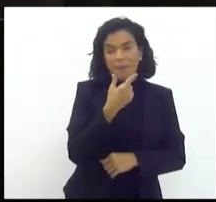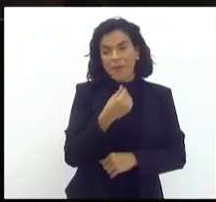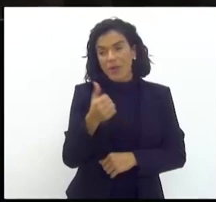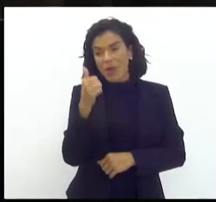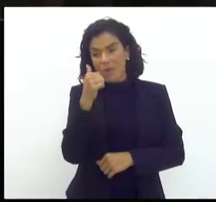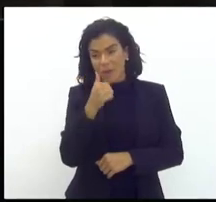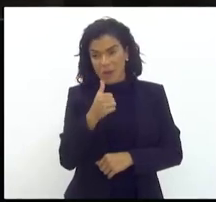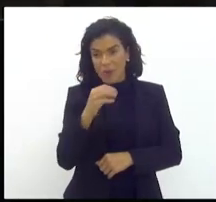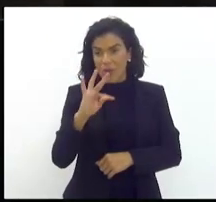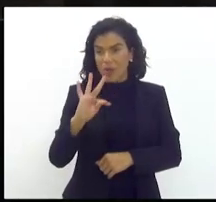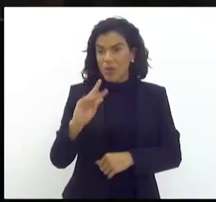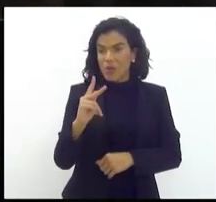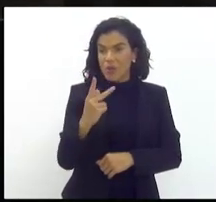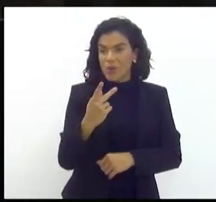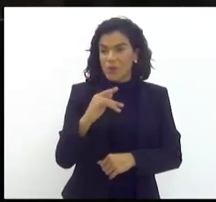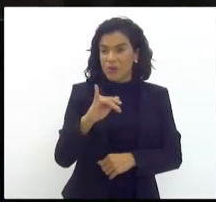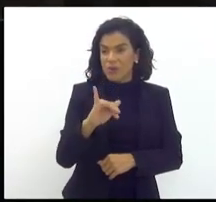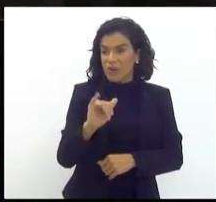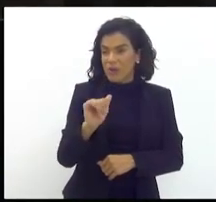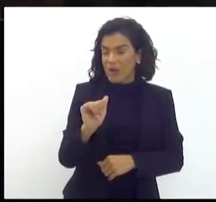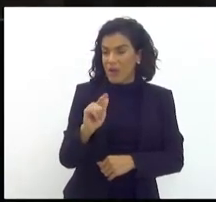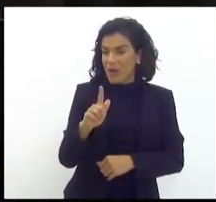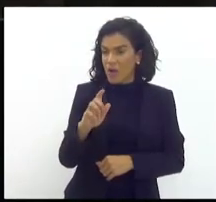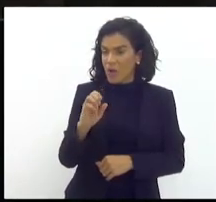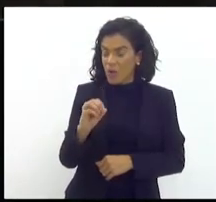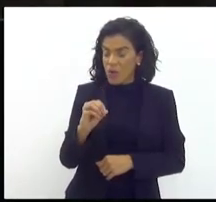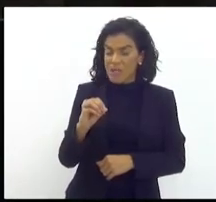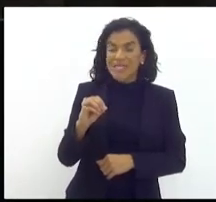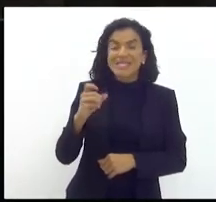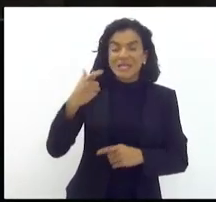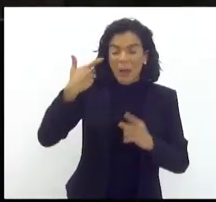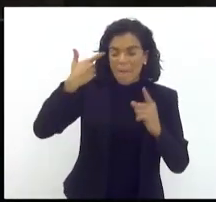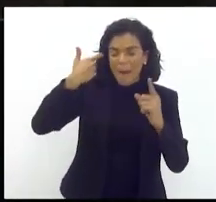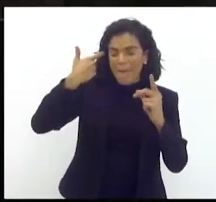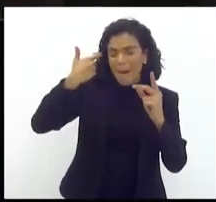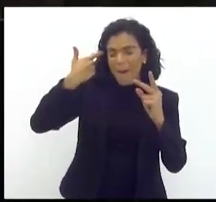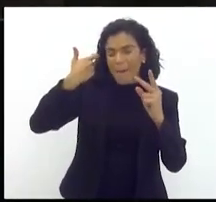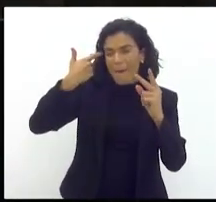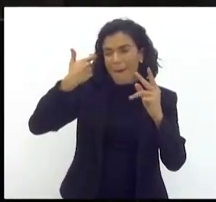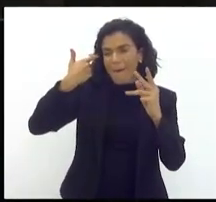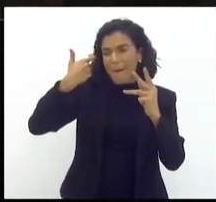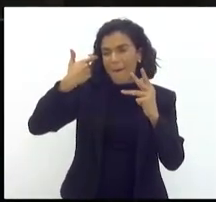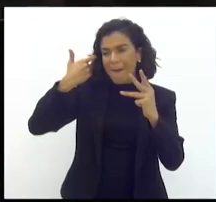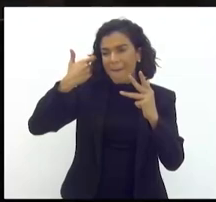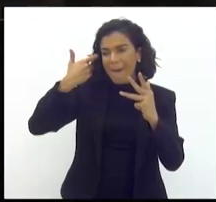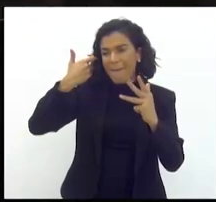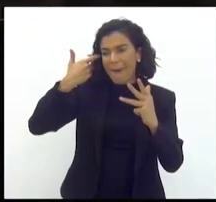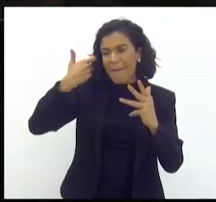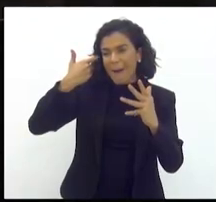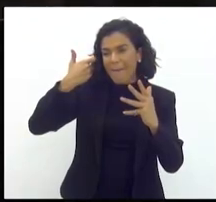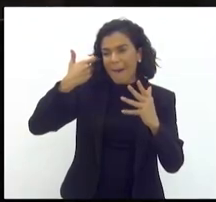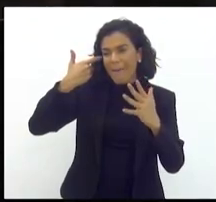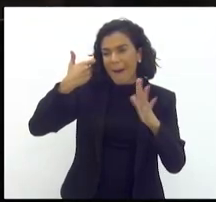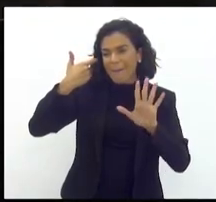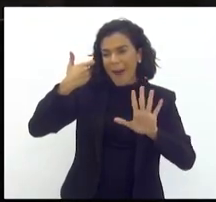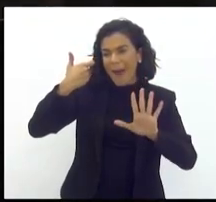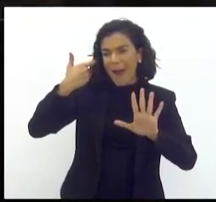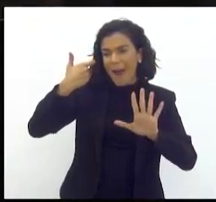do Tiago Menezes morto com cinco tiros numa ação policial